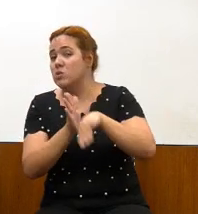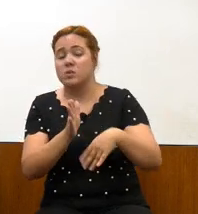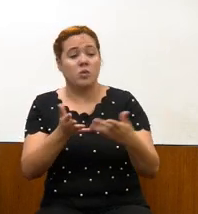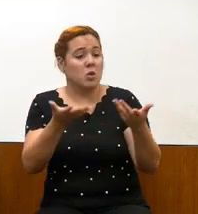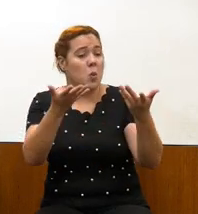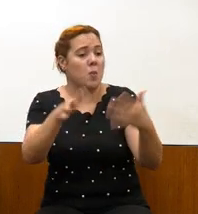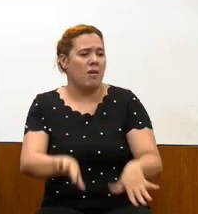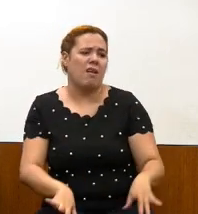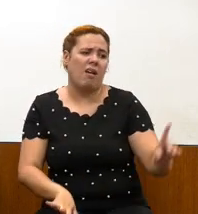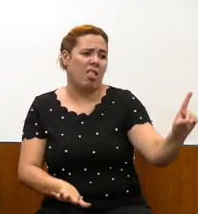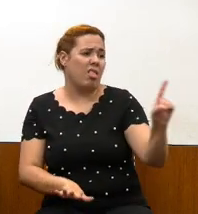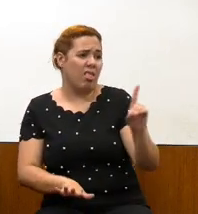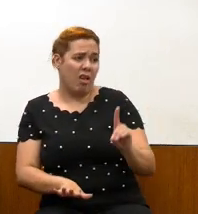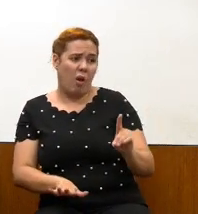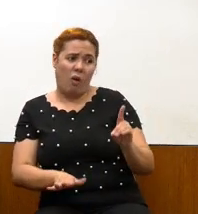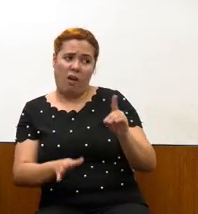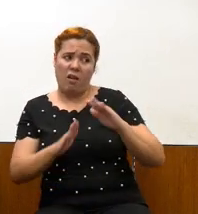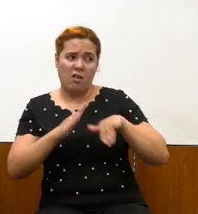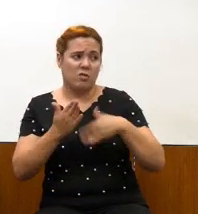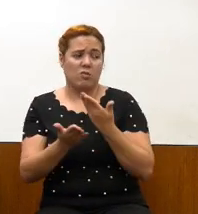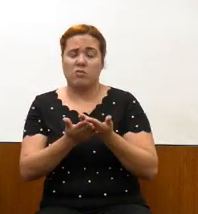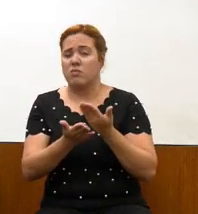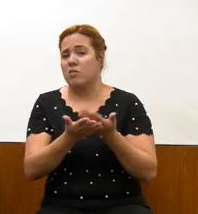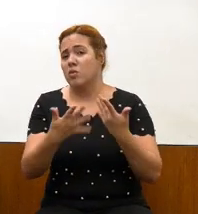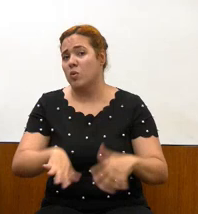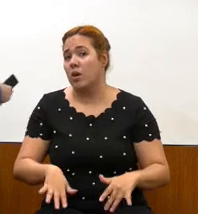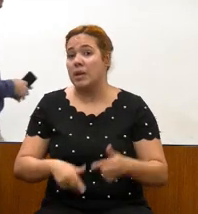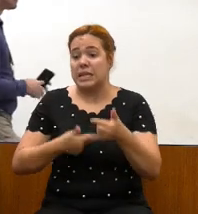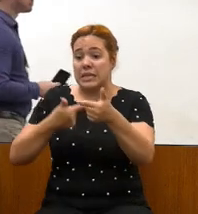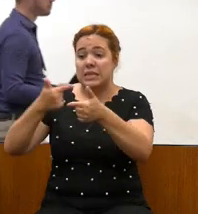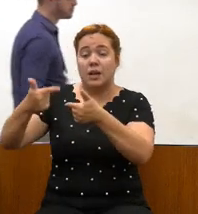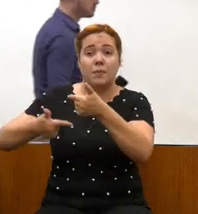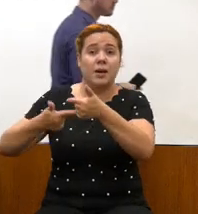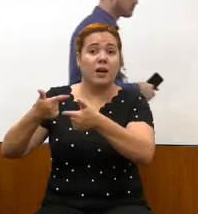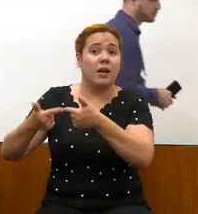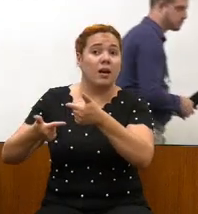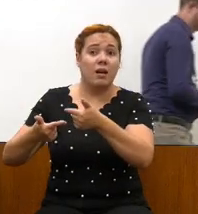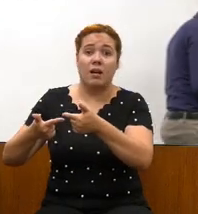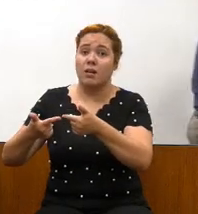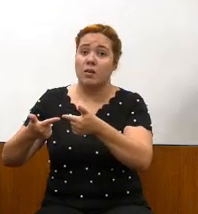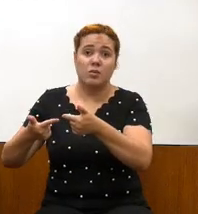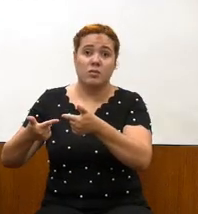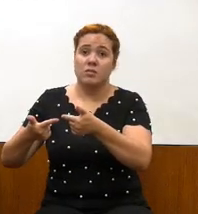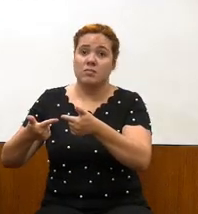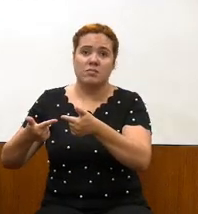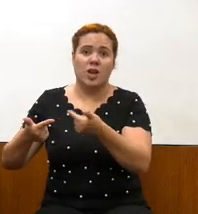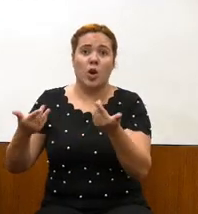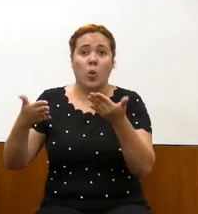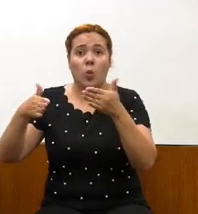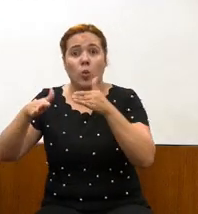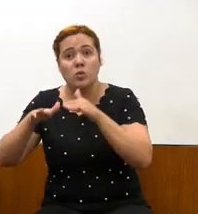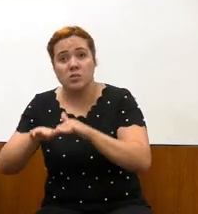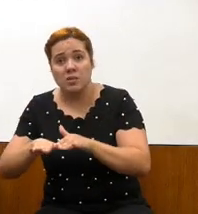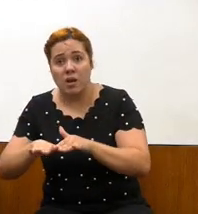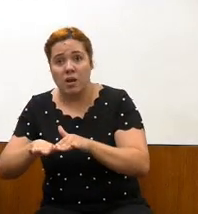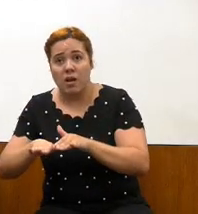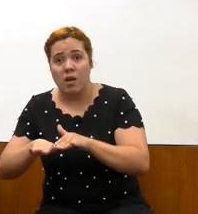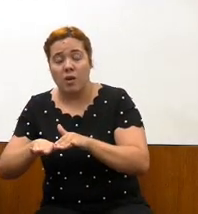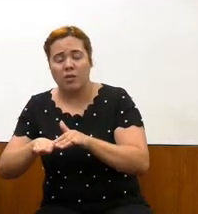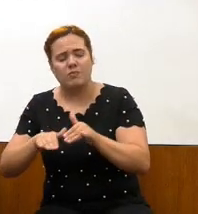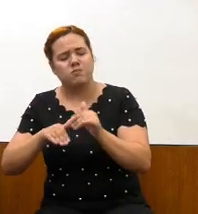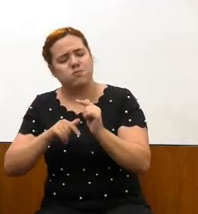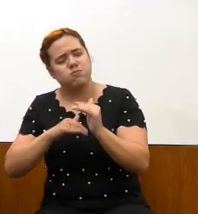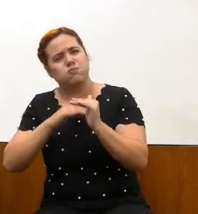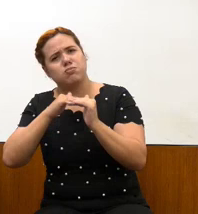escolas. O mercado de trabalho, o assunto ainda de inclusão dessas pessoas com deficiência é um assunto ainda bem no começo, mesmo a